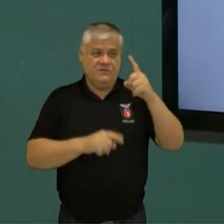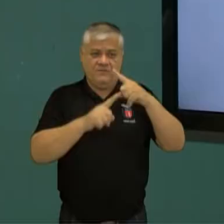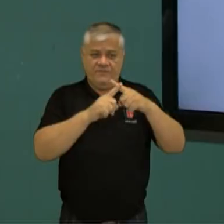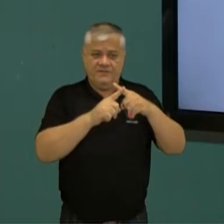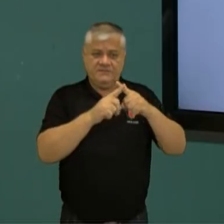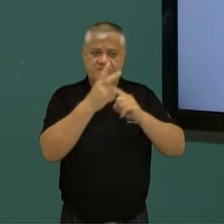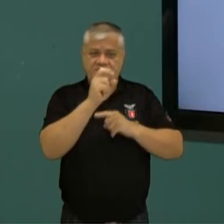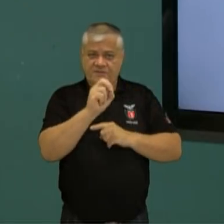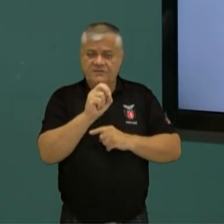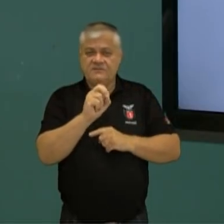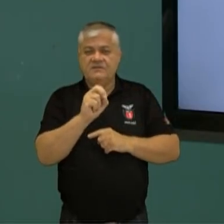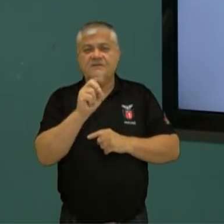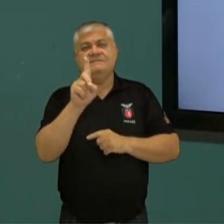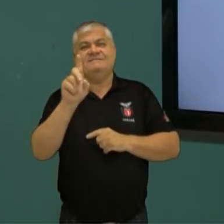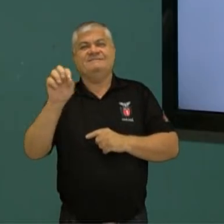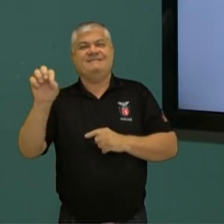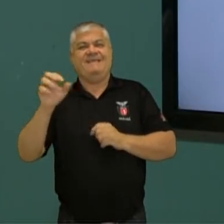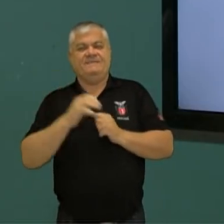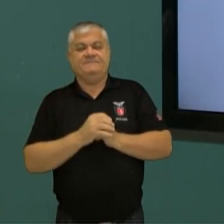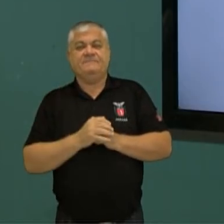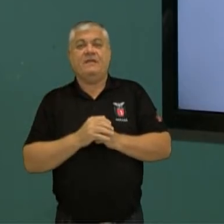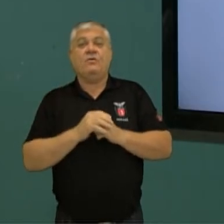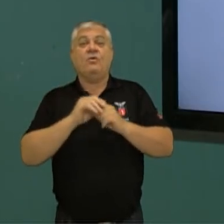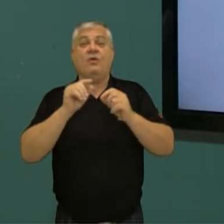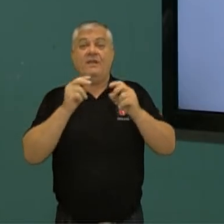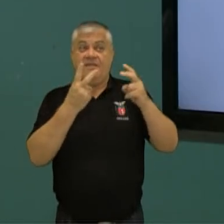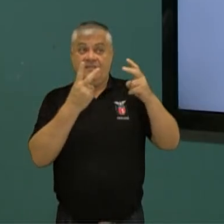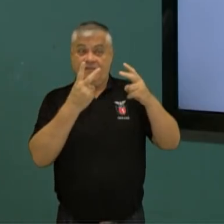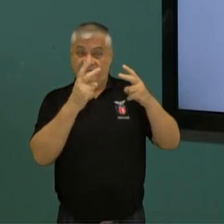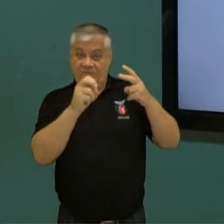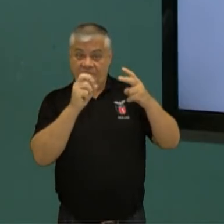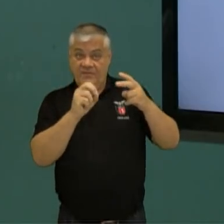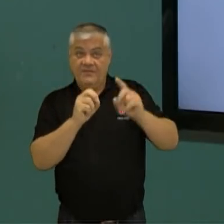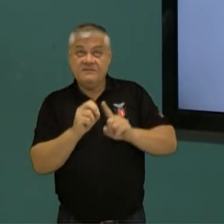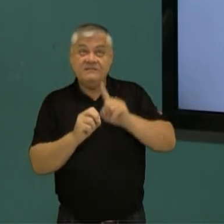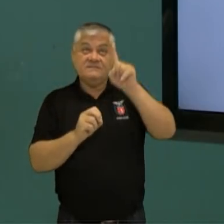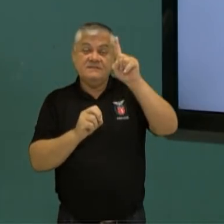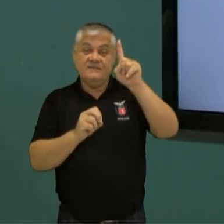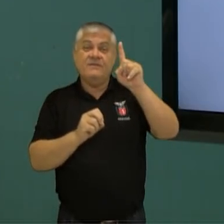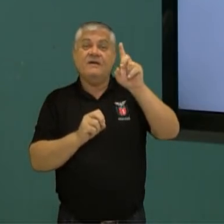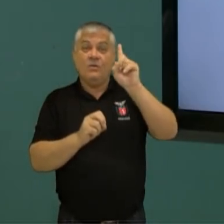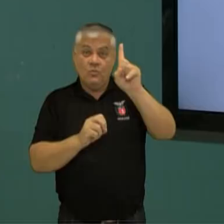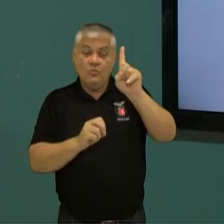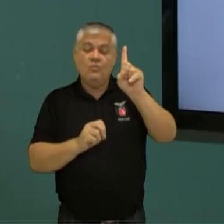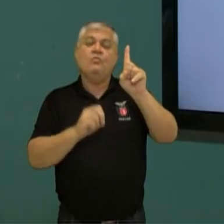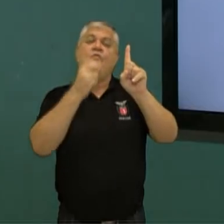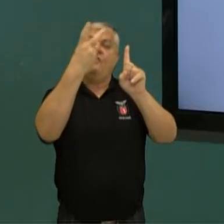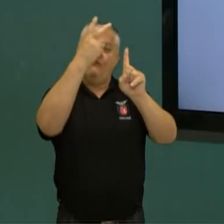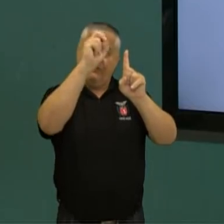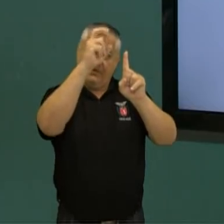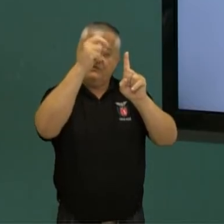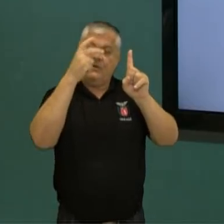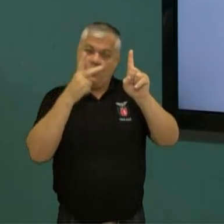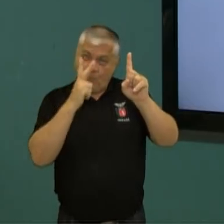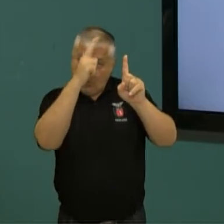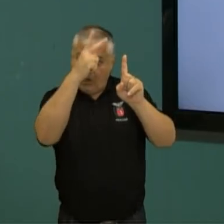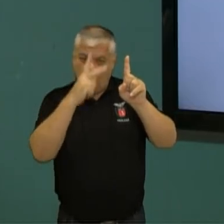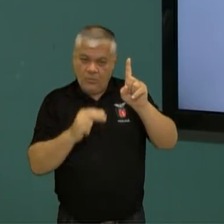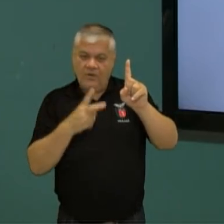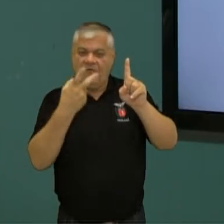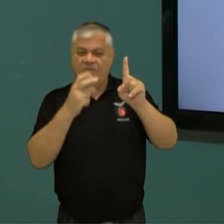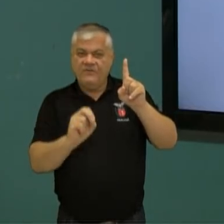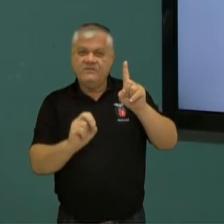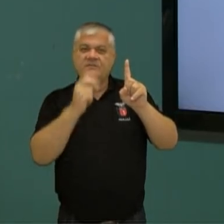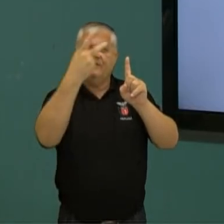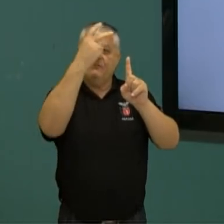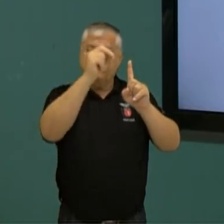100. Agora eu vou fazer o quê? Se são frações equivalentes, o número que eu multiplicar embaixo tem que ser o número que eu vou multiplicar em